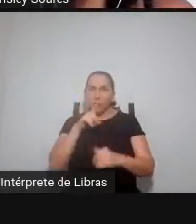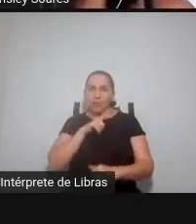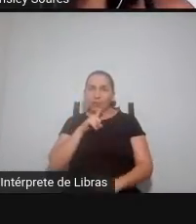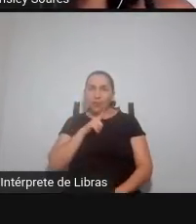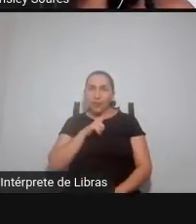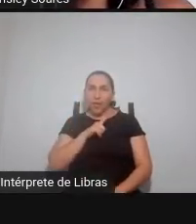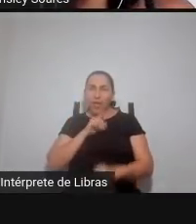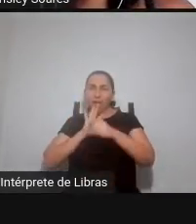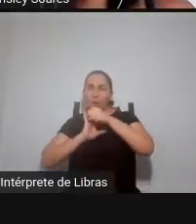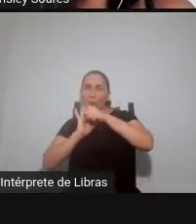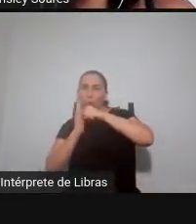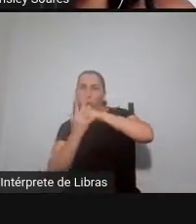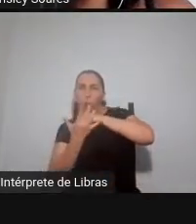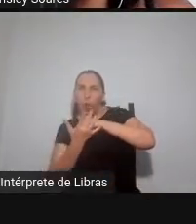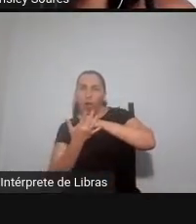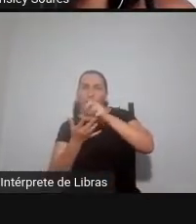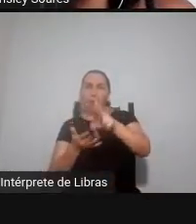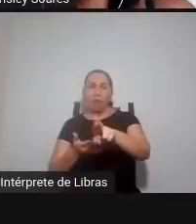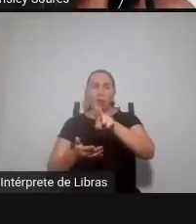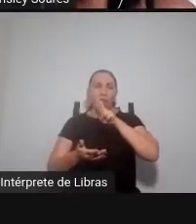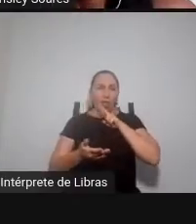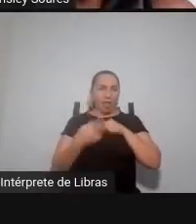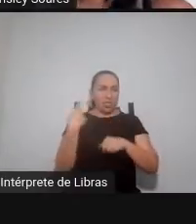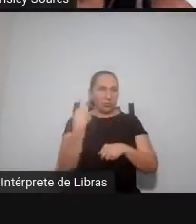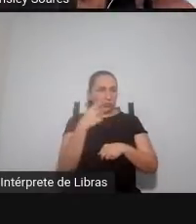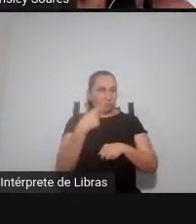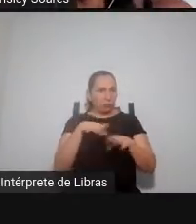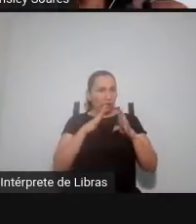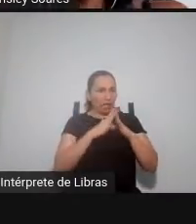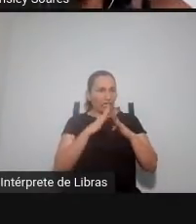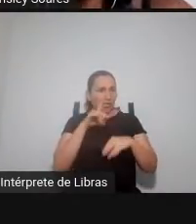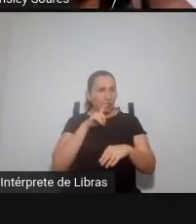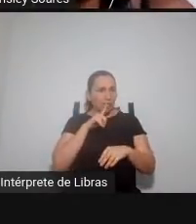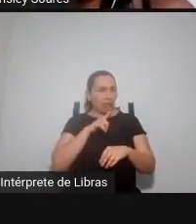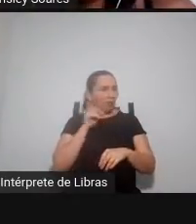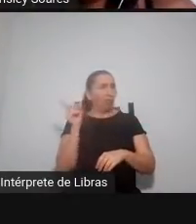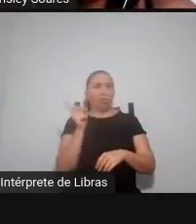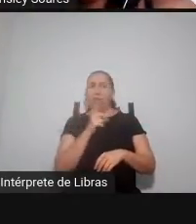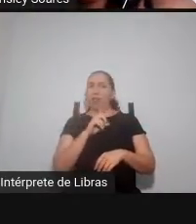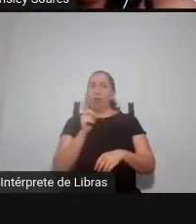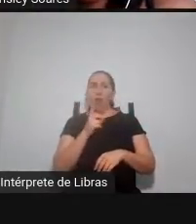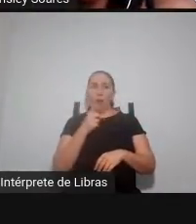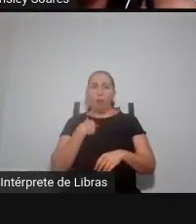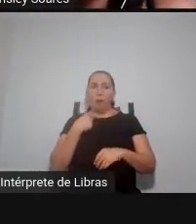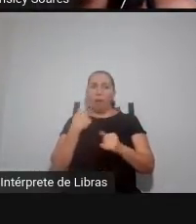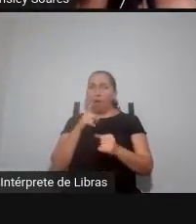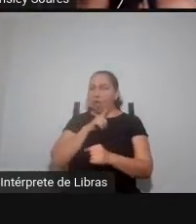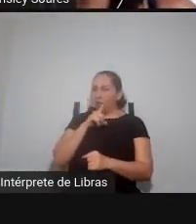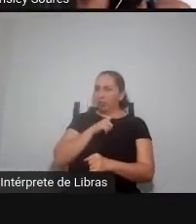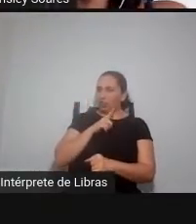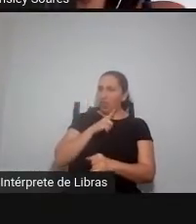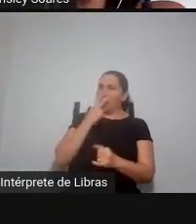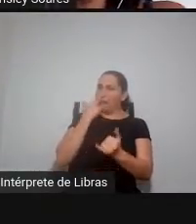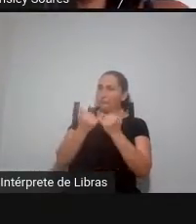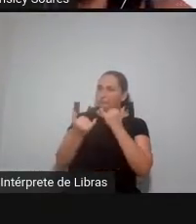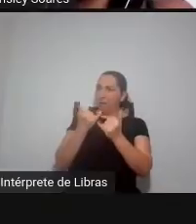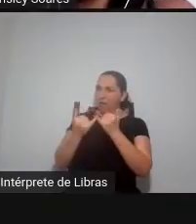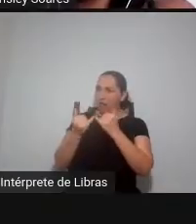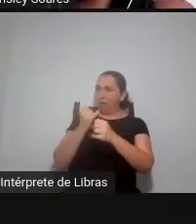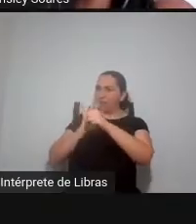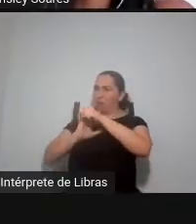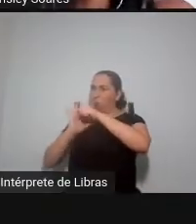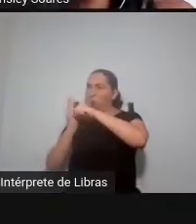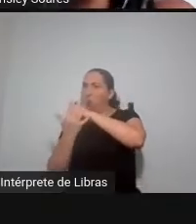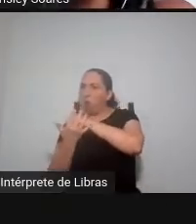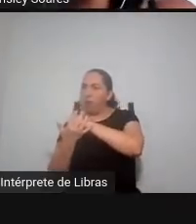2 anos: não. Aí o outro assim: mas e essa bolota aí? Era um mestre que tinha umas pontas assim, muito parecido com um